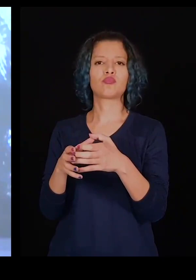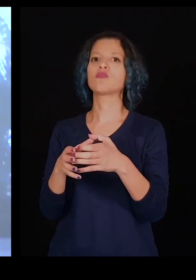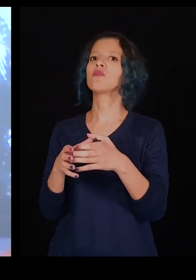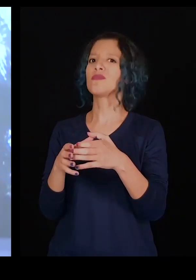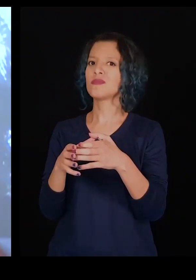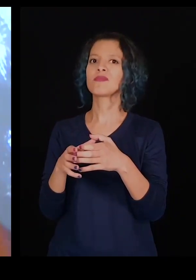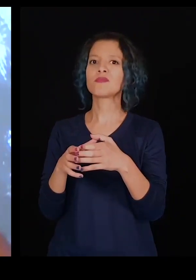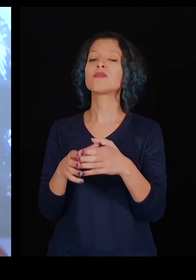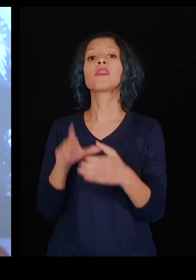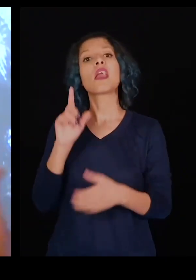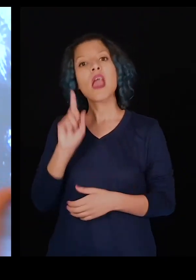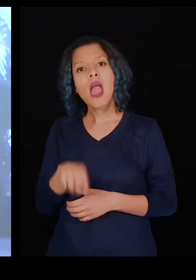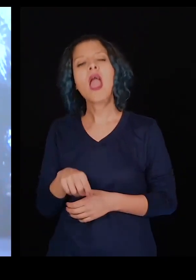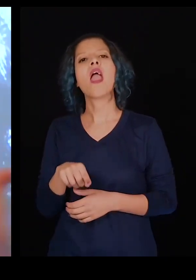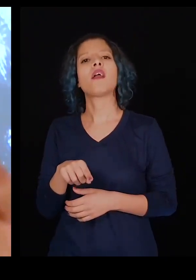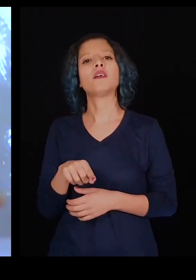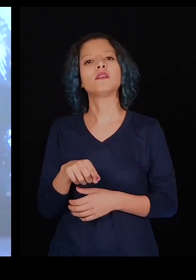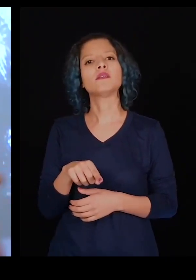é um aflorar